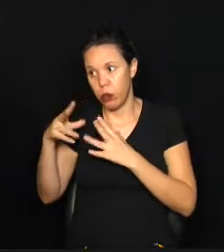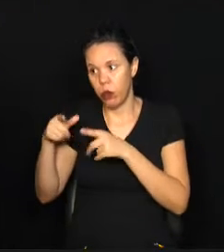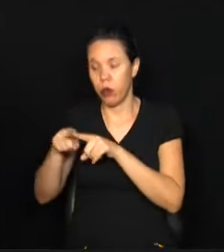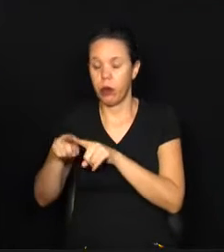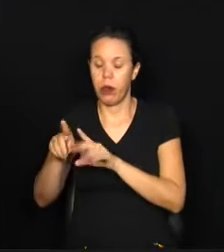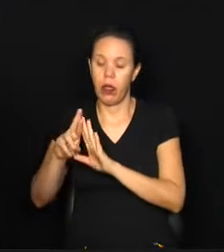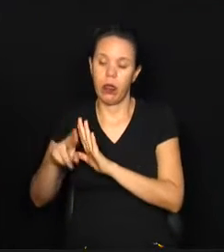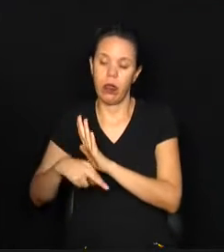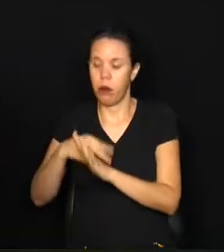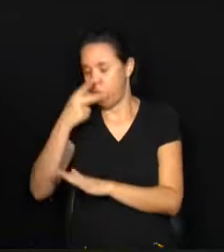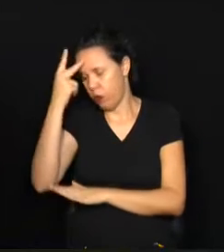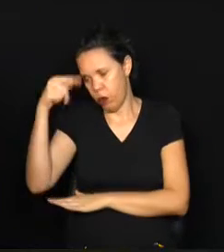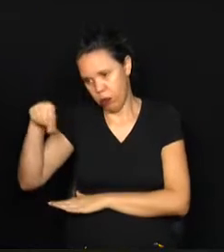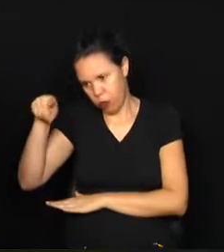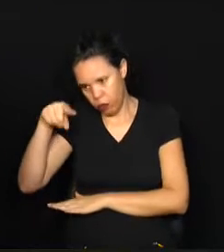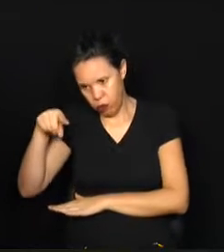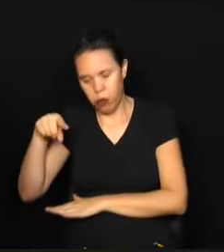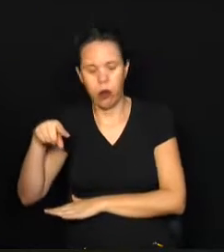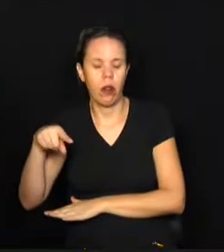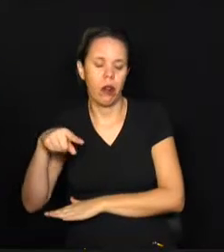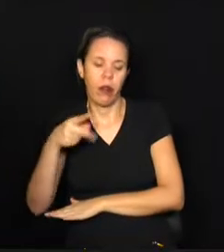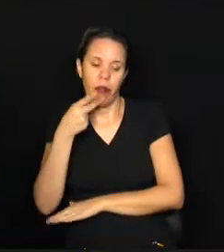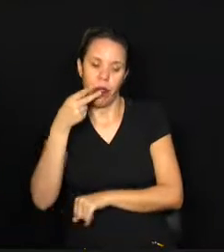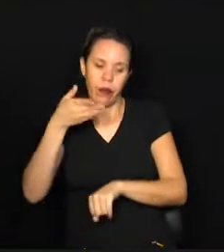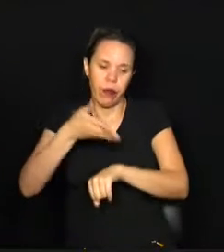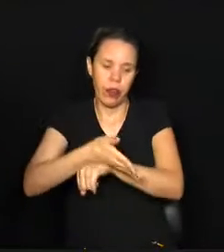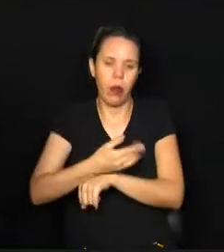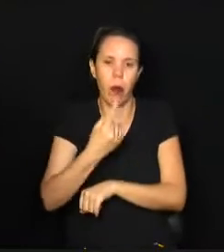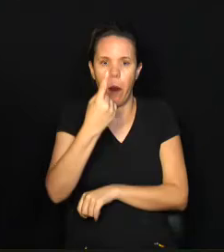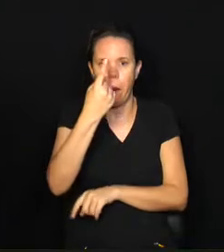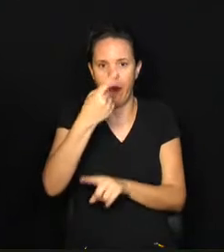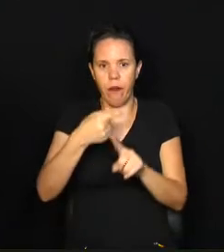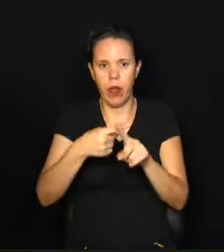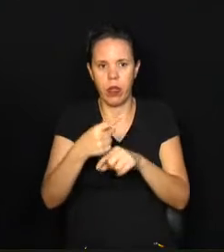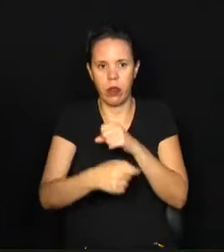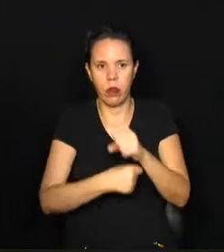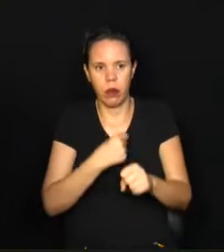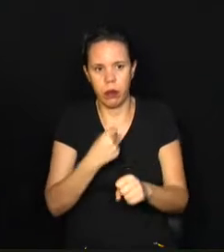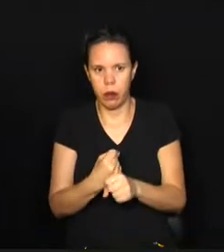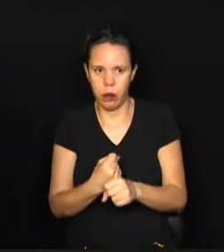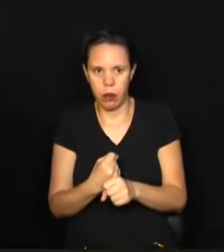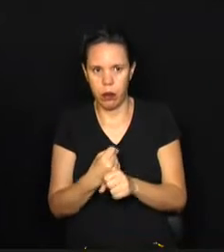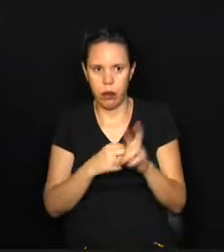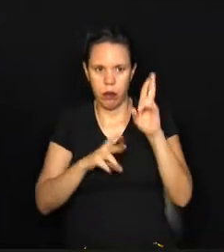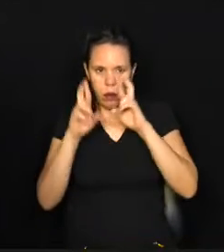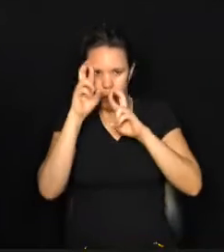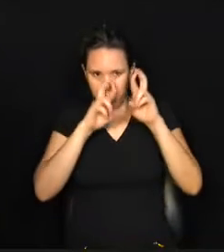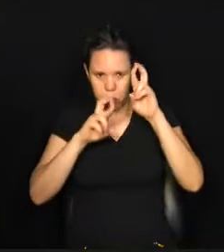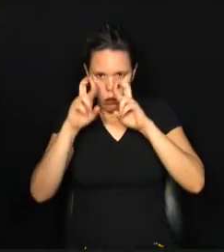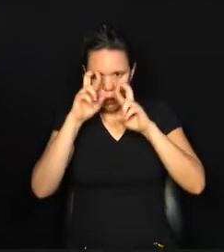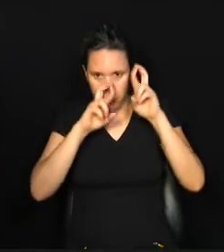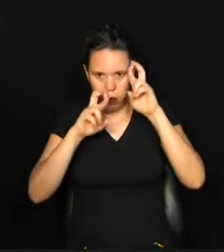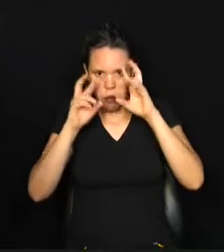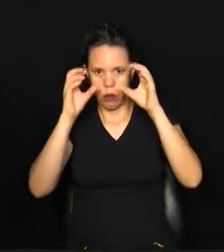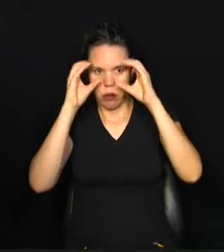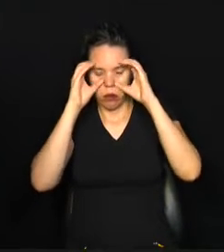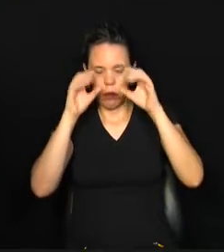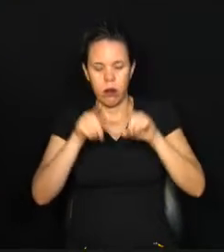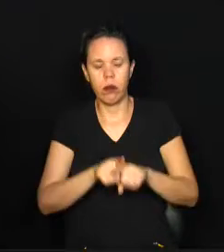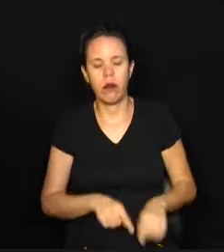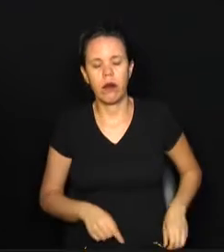as pessoas devem visitá-lo pelo menos uma vez por ano para um check-up. Por conta